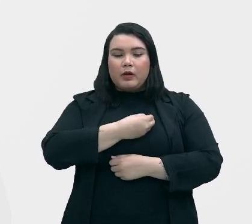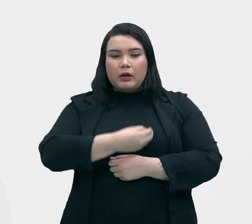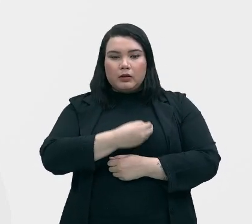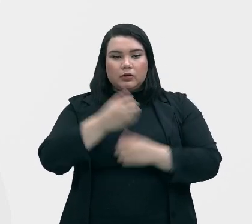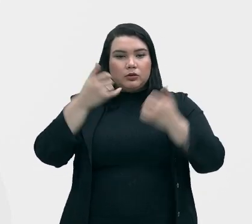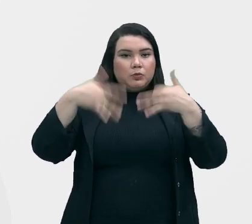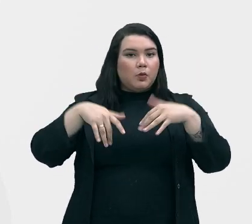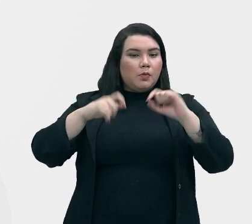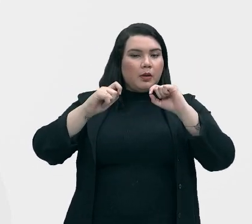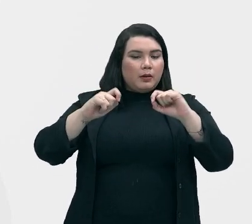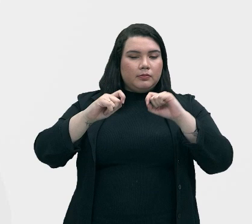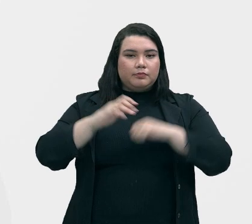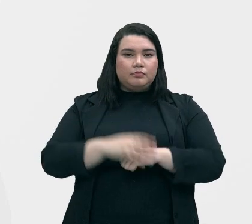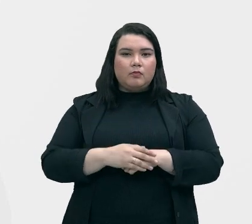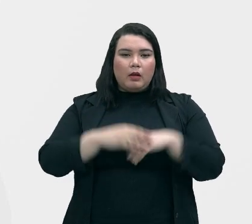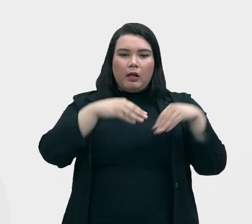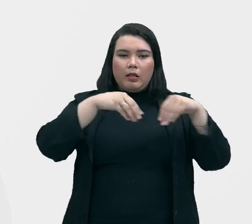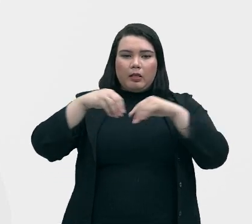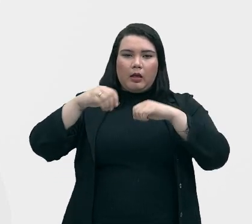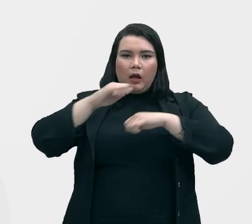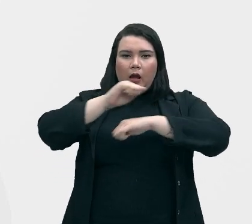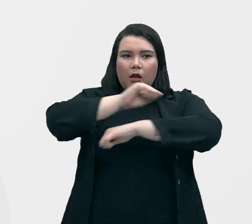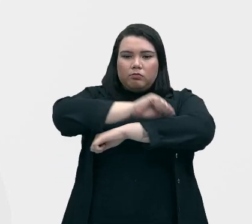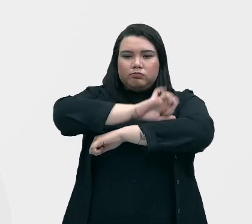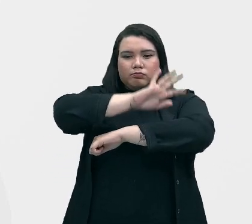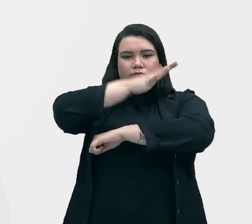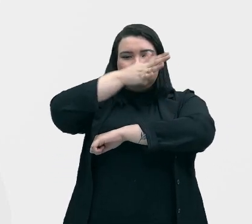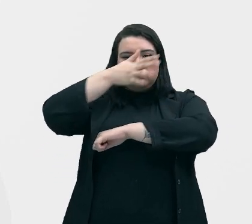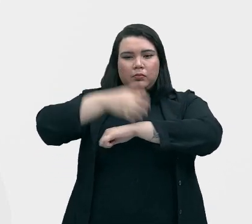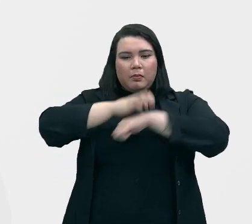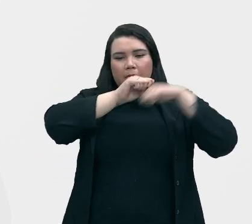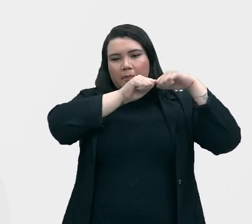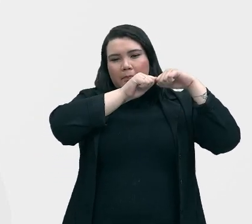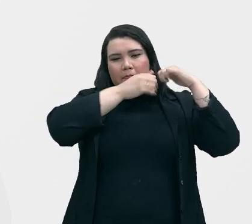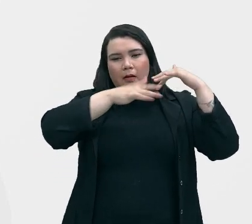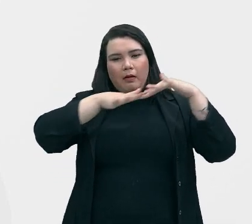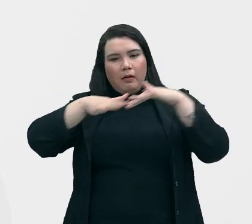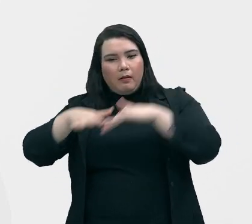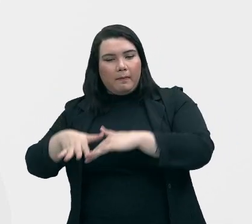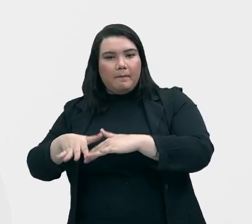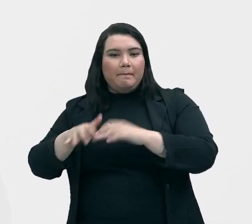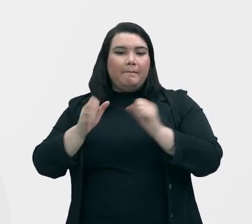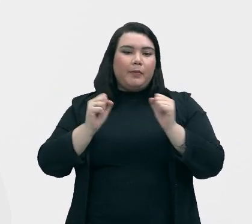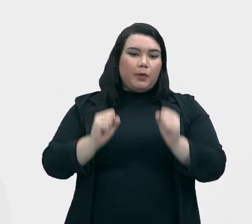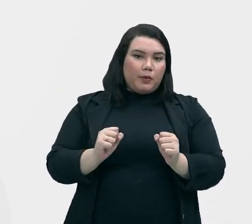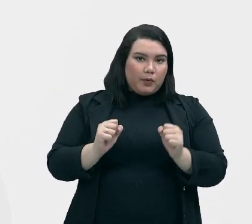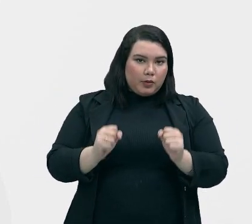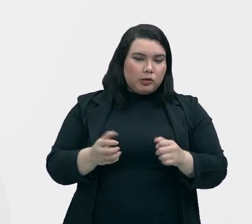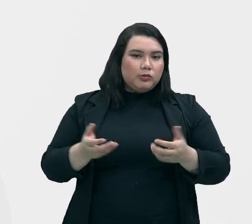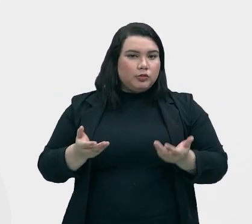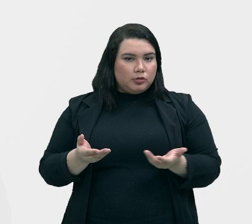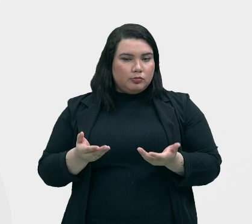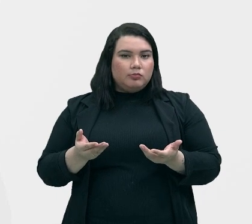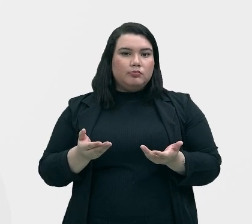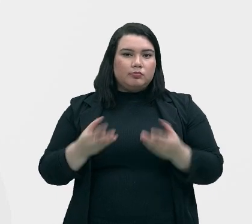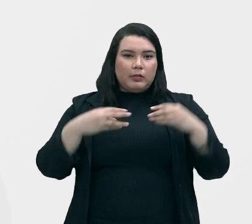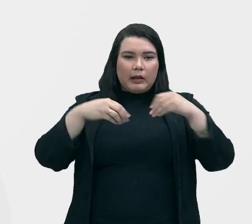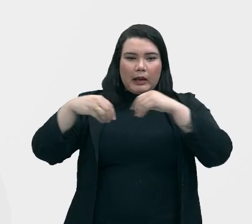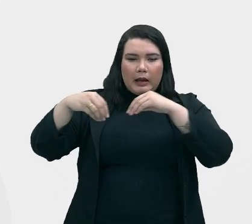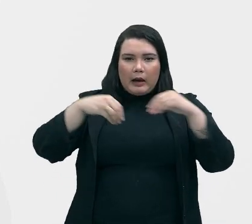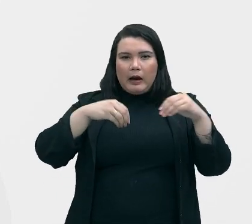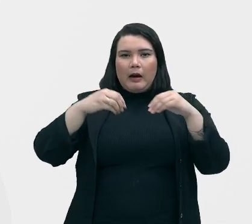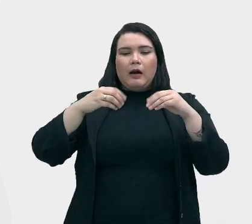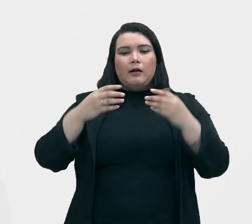de deslizamentos, né? Quando a gente fala em grande quantidade de chuva, nós temos aí grandes deslizamentos de